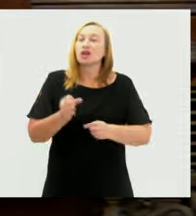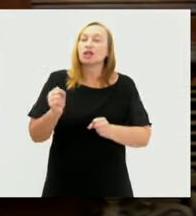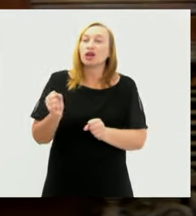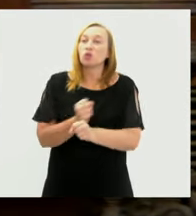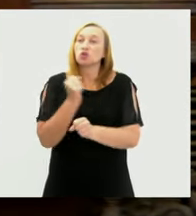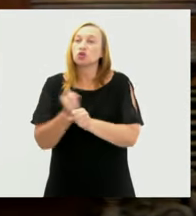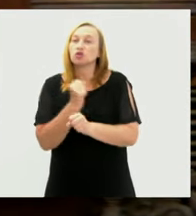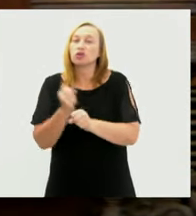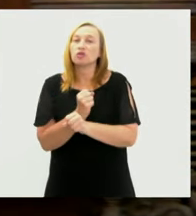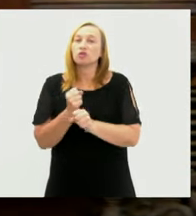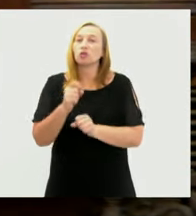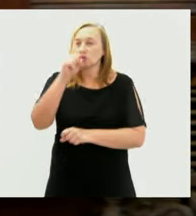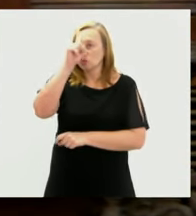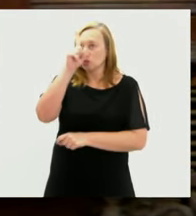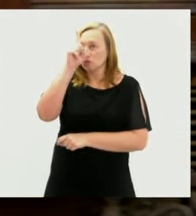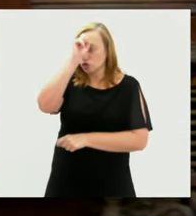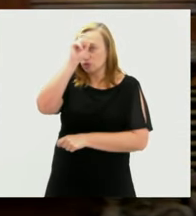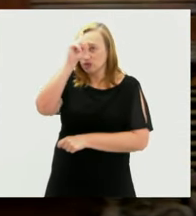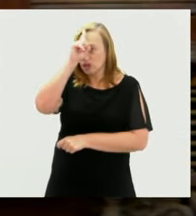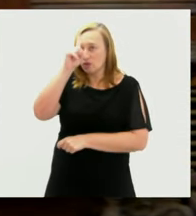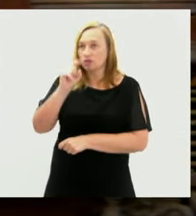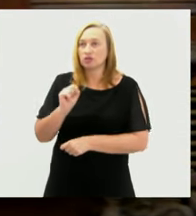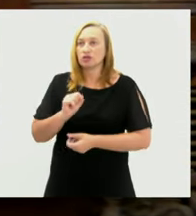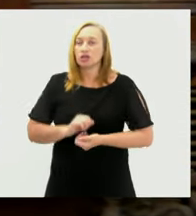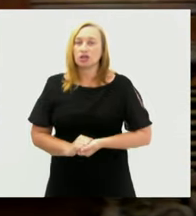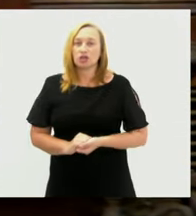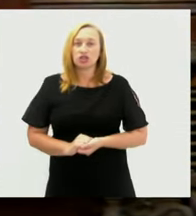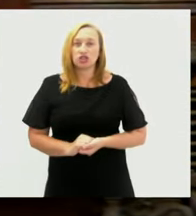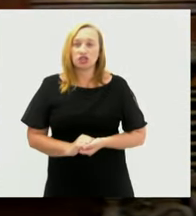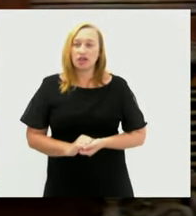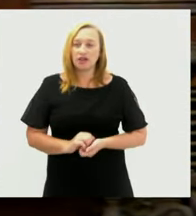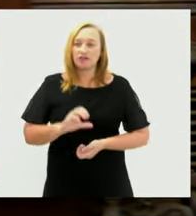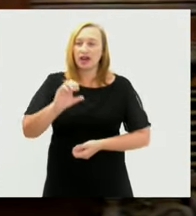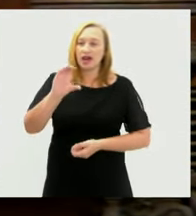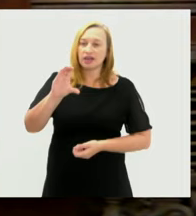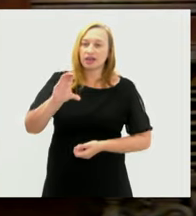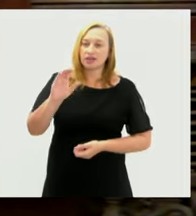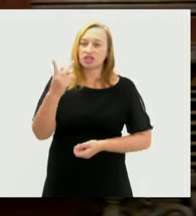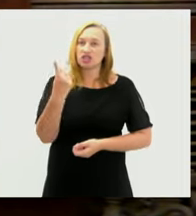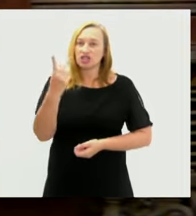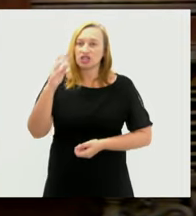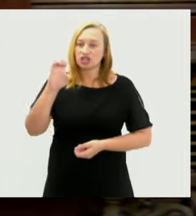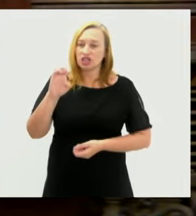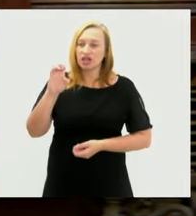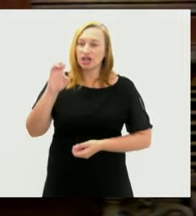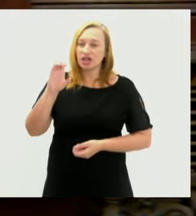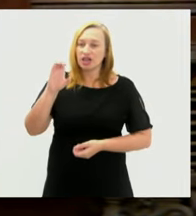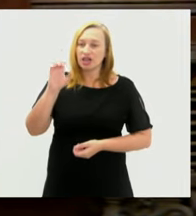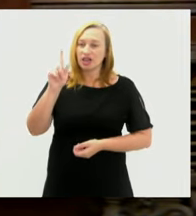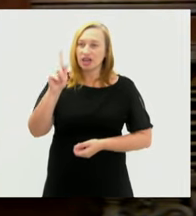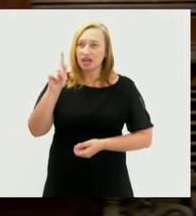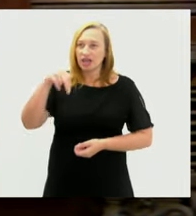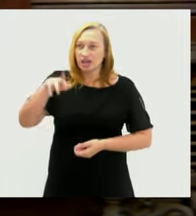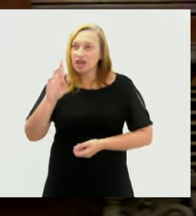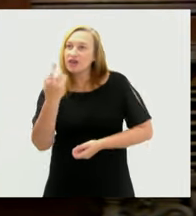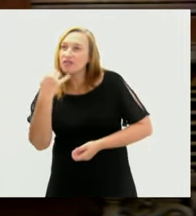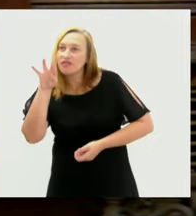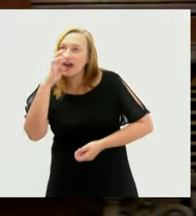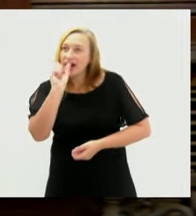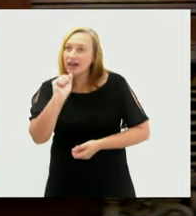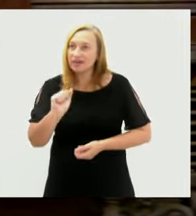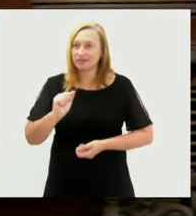Che Guevara, que começou a ser construído na gestão do vice-presidente nacional do PT, o Austin Siqueira,